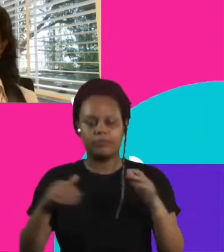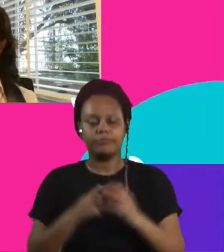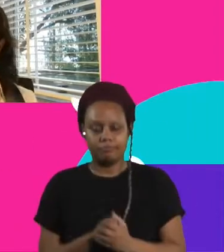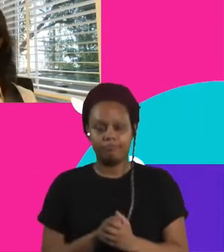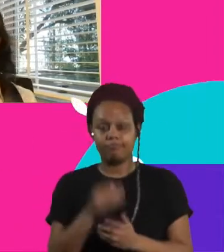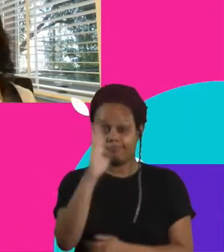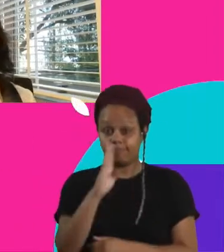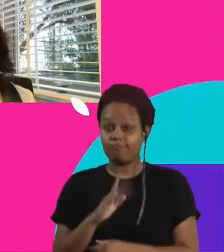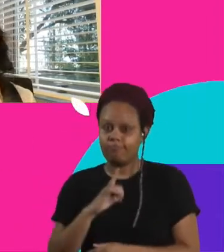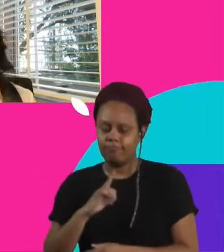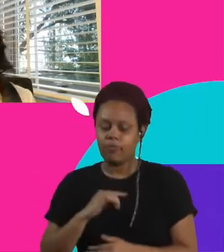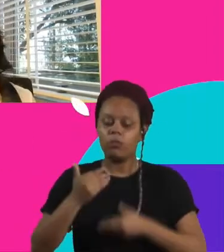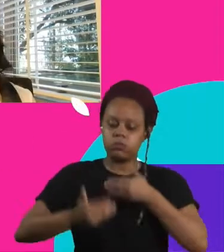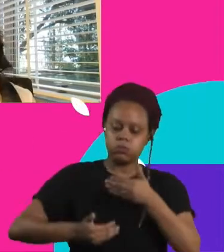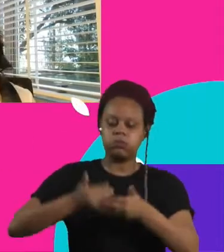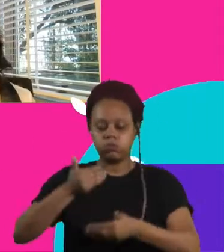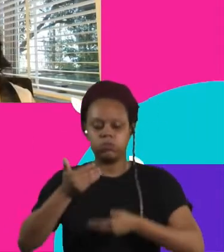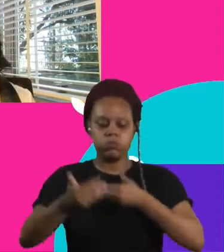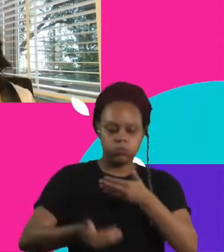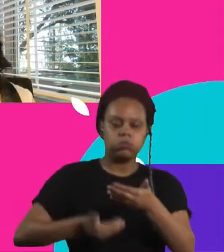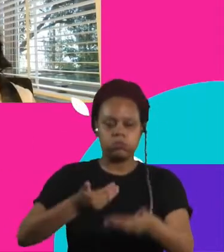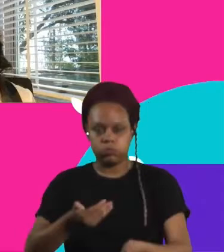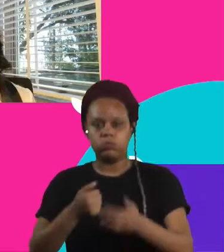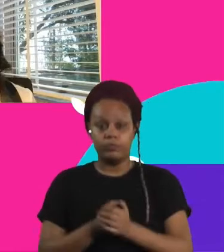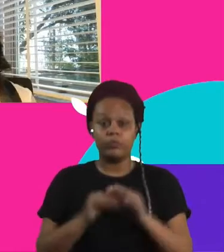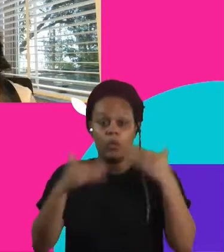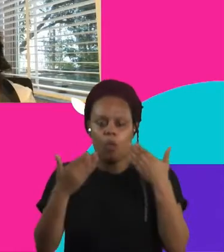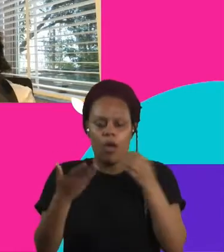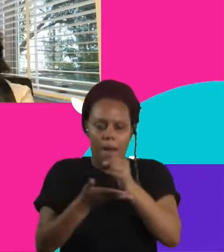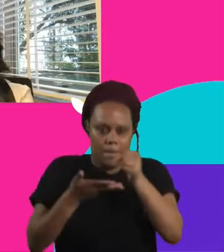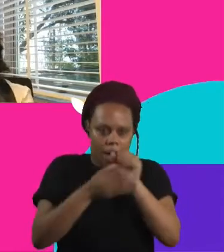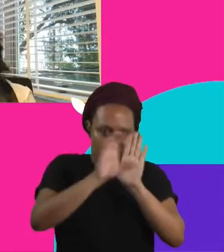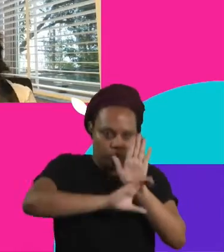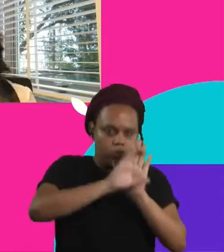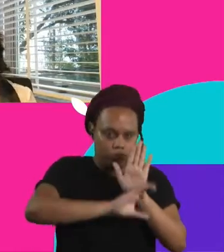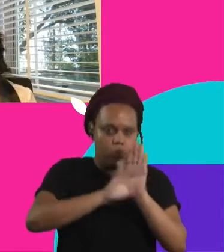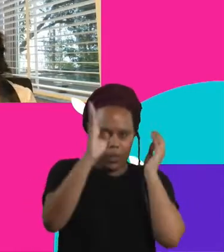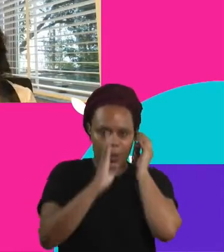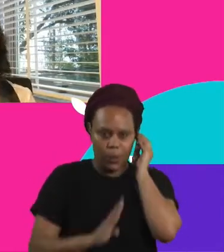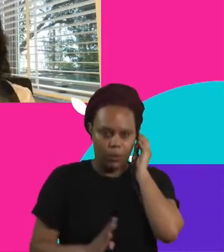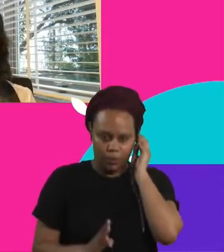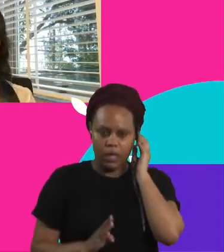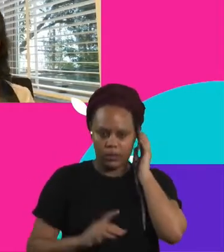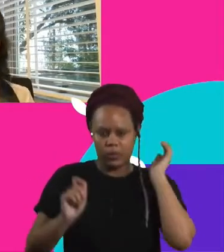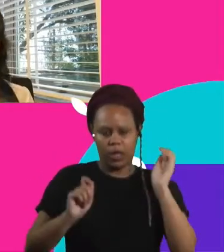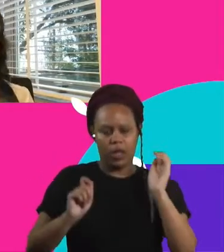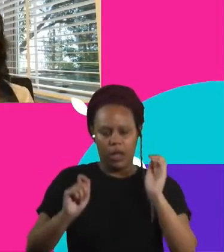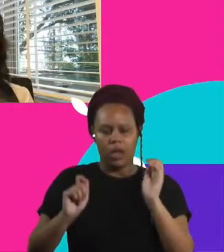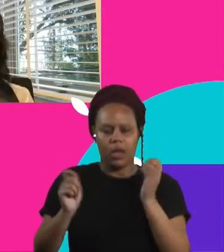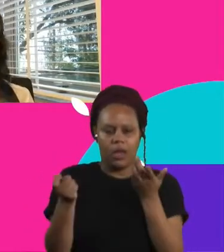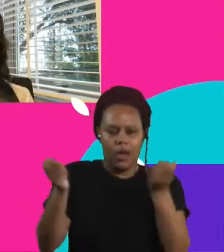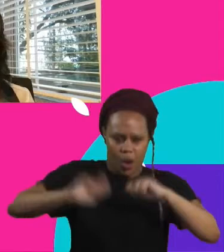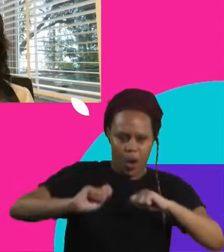nós tivemos alguns avanços, né? Quando a Base Nacional Comum Curricular foi promulgada, a competência número 5 já falava